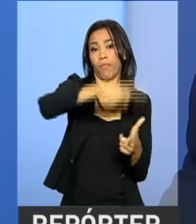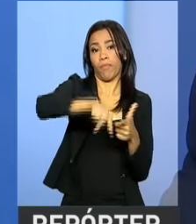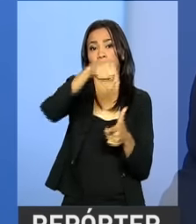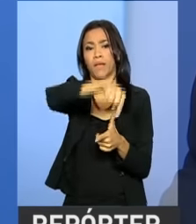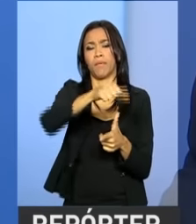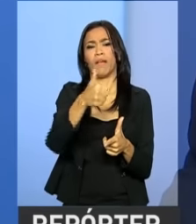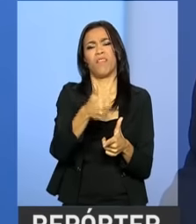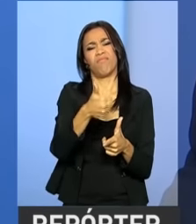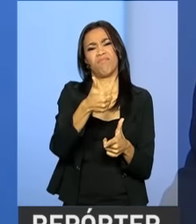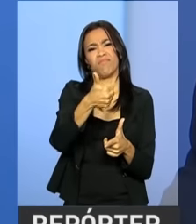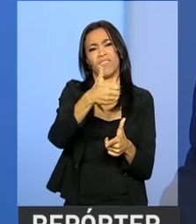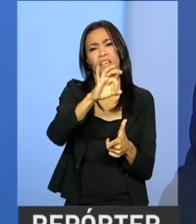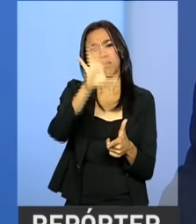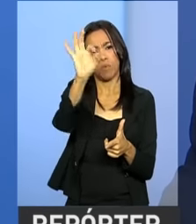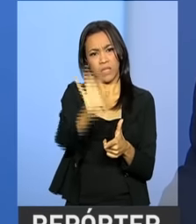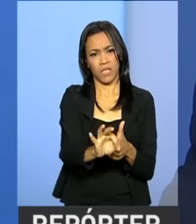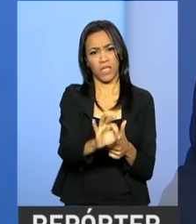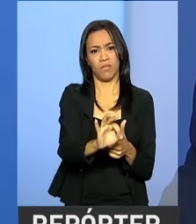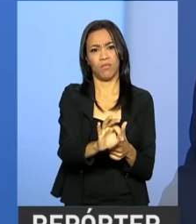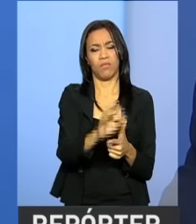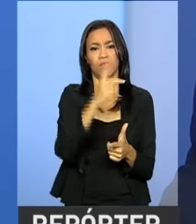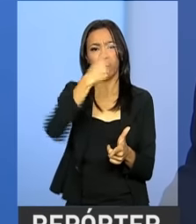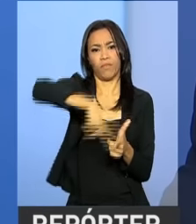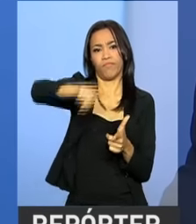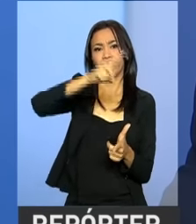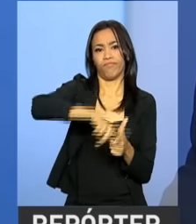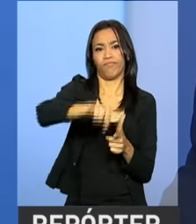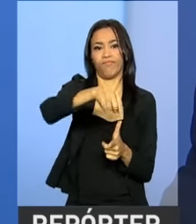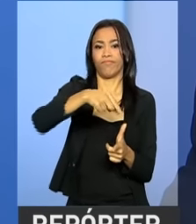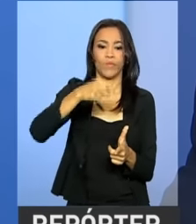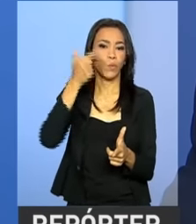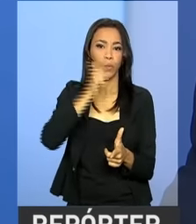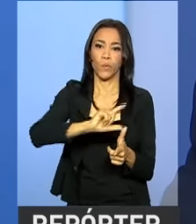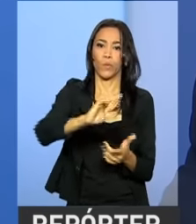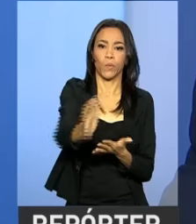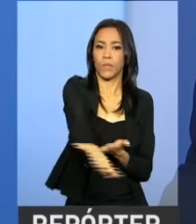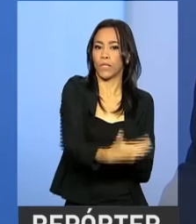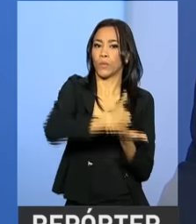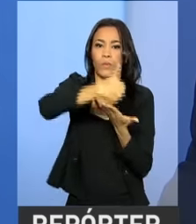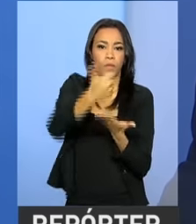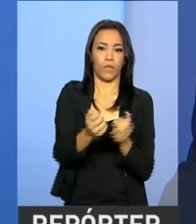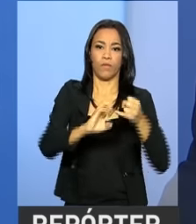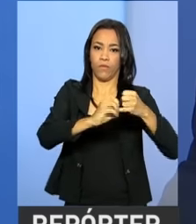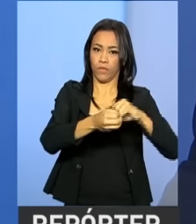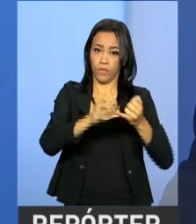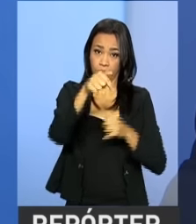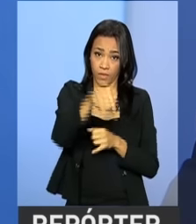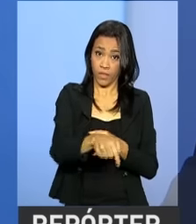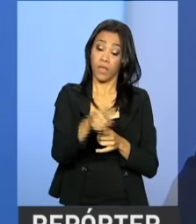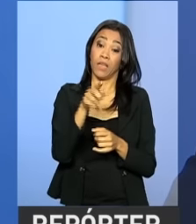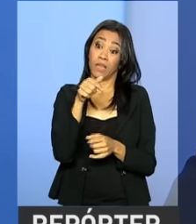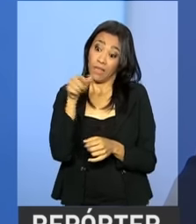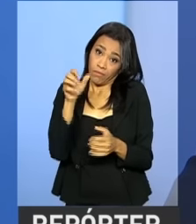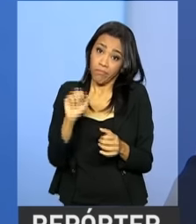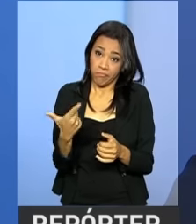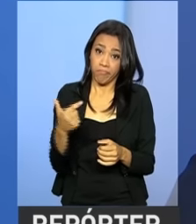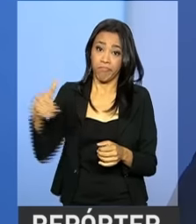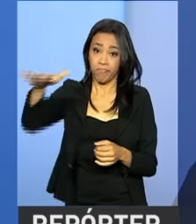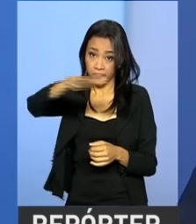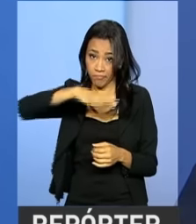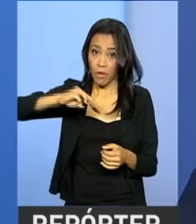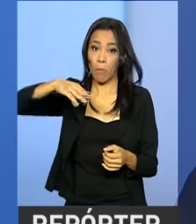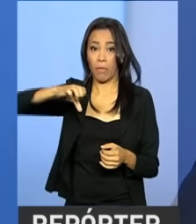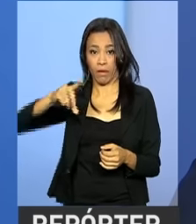de 10% da área da previsão de colheita que nós tínhamos. E isso, obviamente,